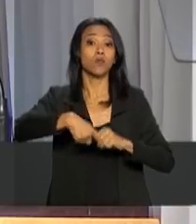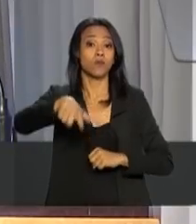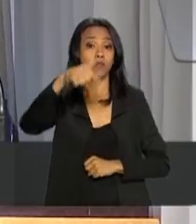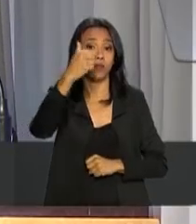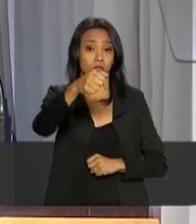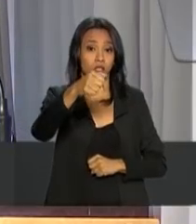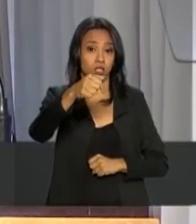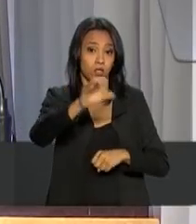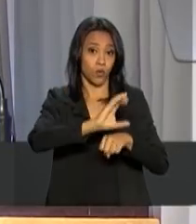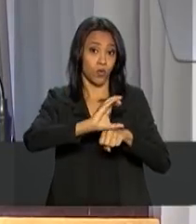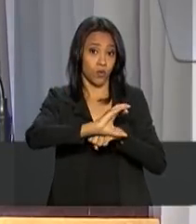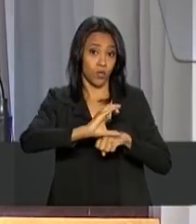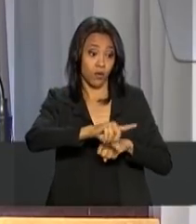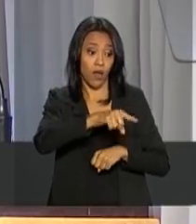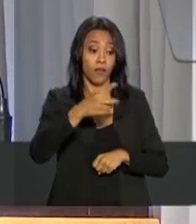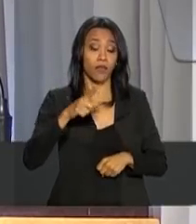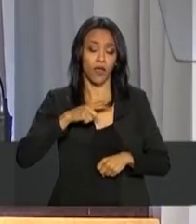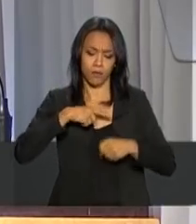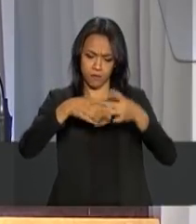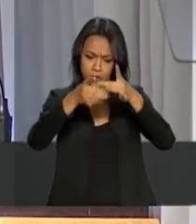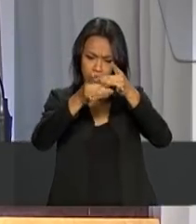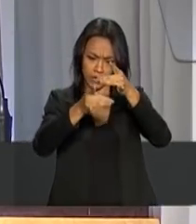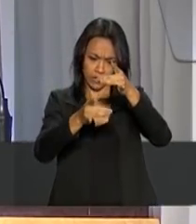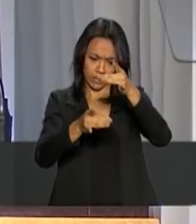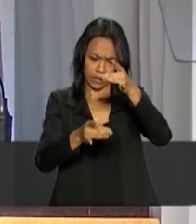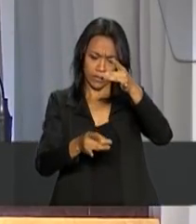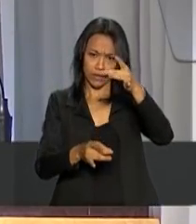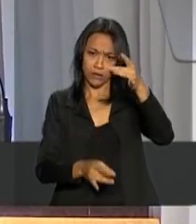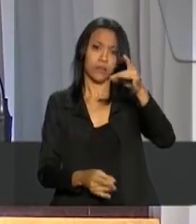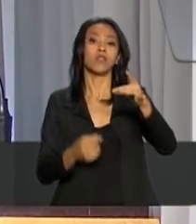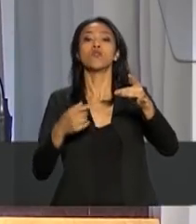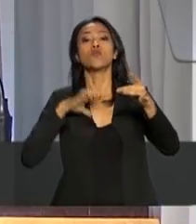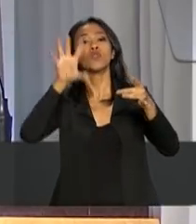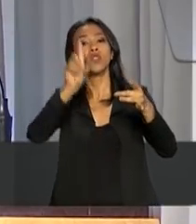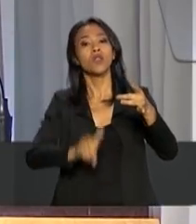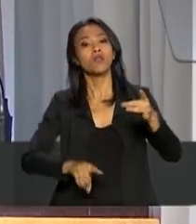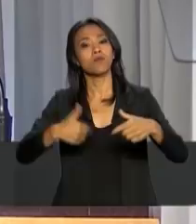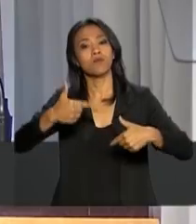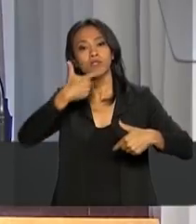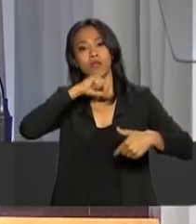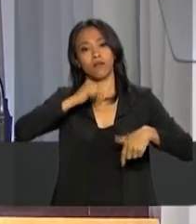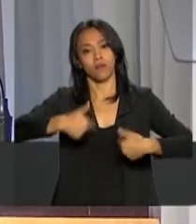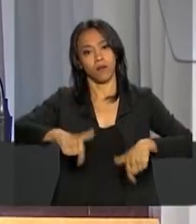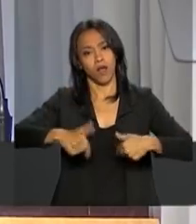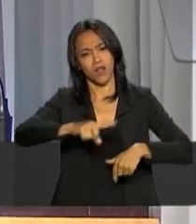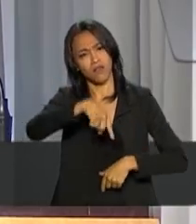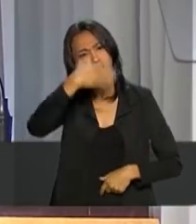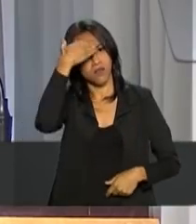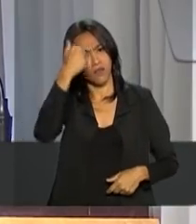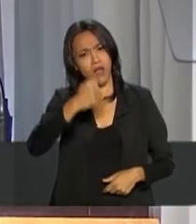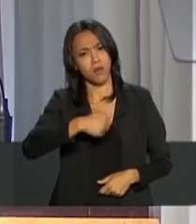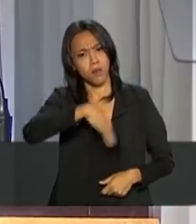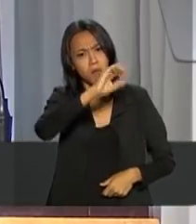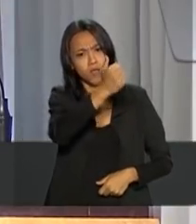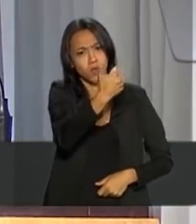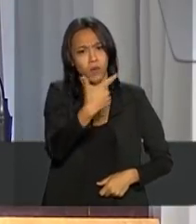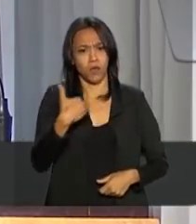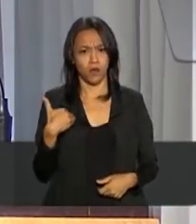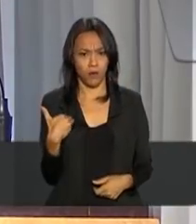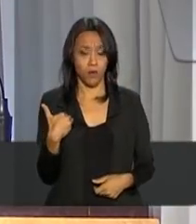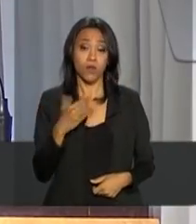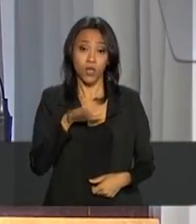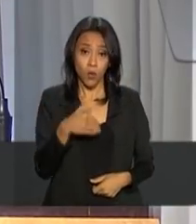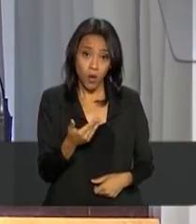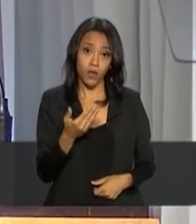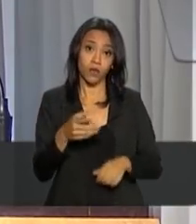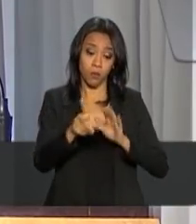Federal. Lá você verá elencados todos os direitos trabalhistas. E você sabe, ou sabe mais ou tanto quanto eu, que quando uma norma